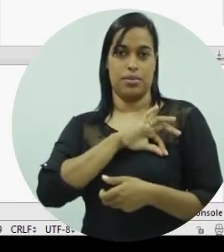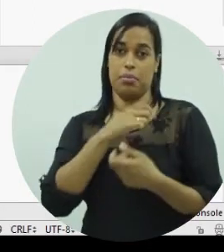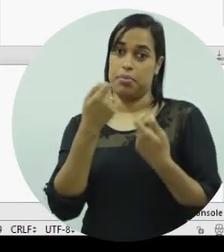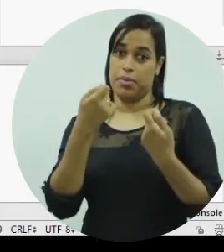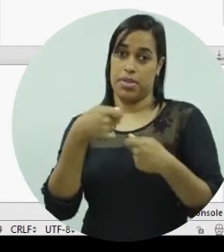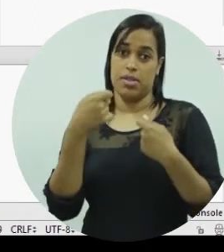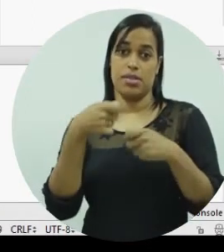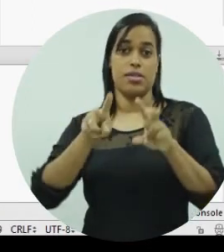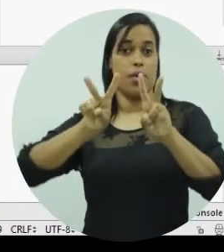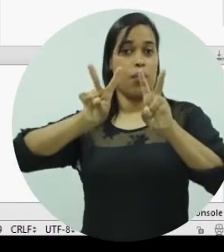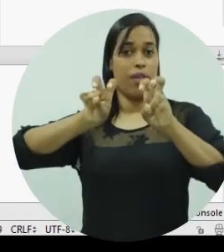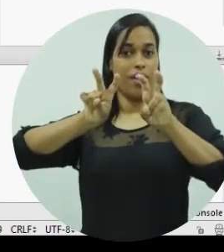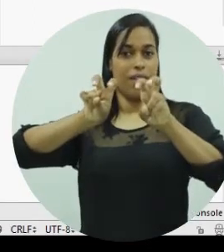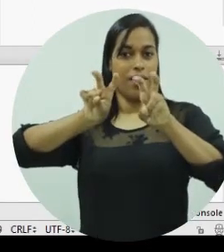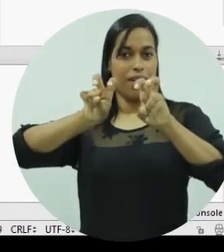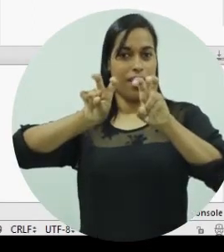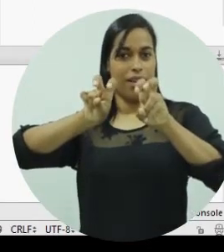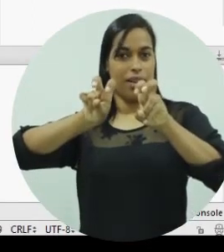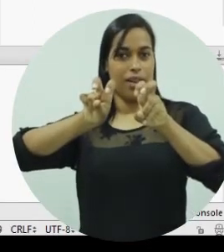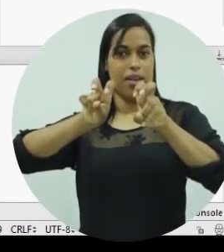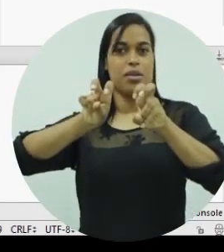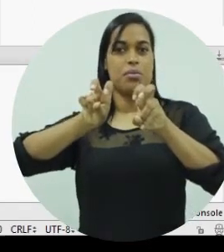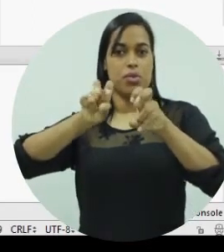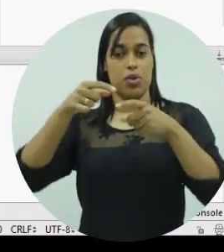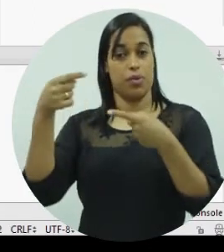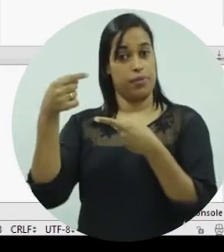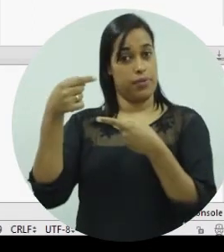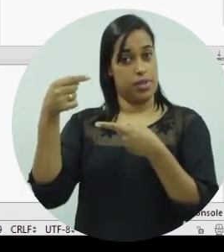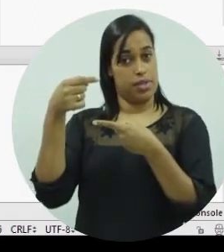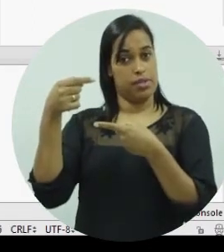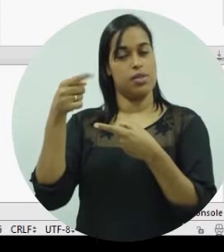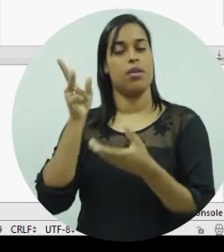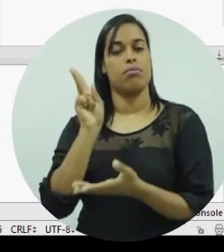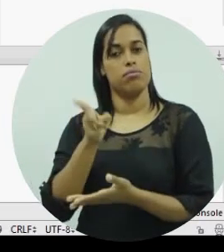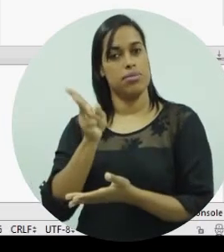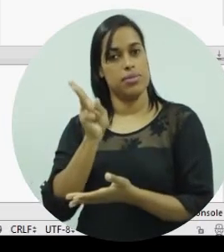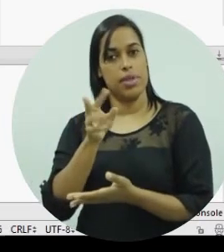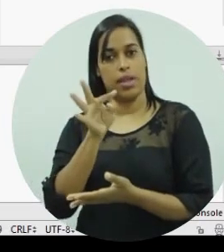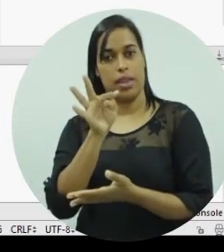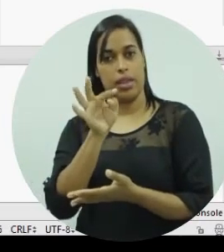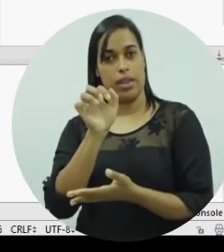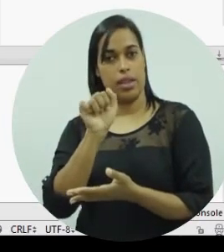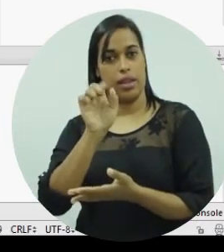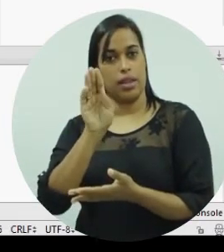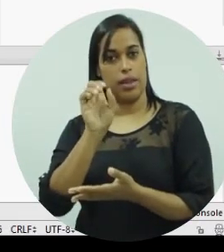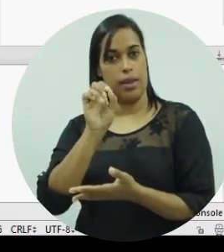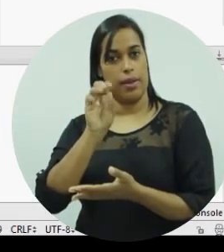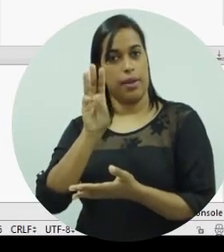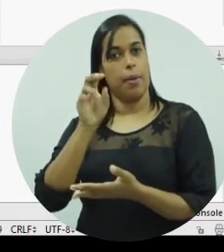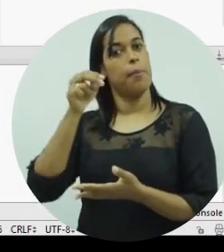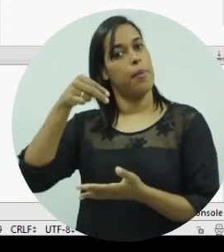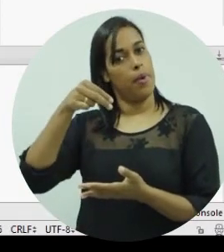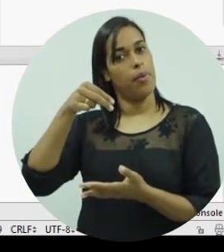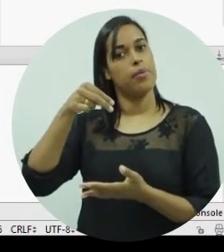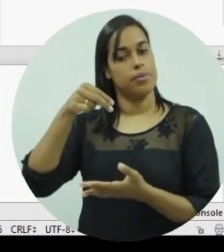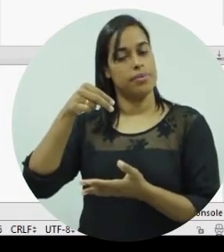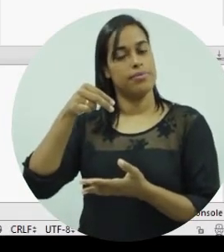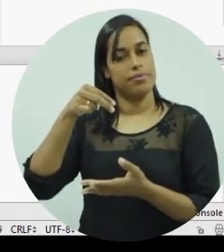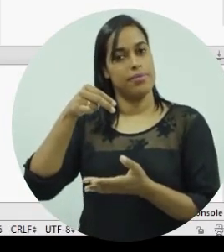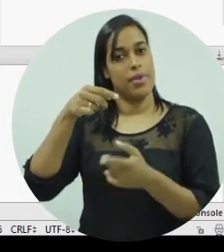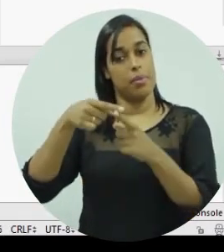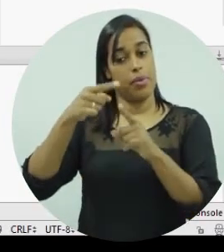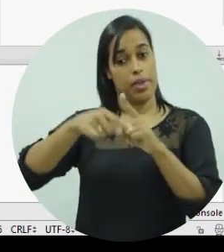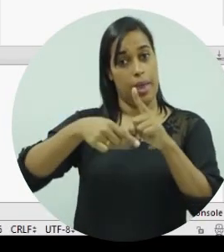o tipo relacionado ao fracionário. No caso é double, que ele vai guardar o dobro, né? Um para o número